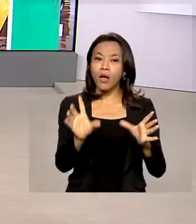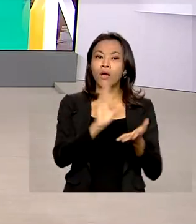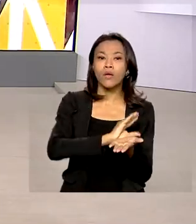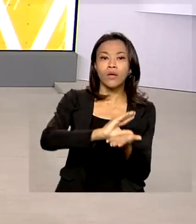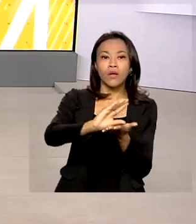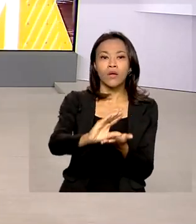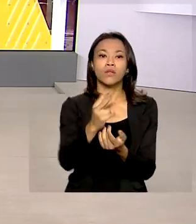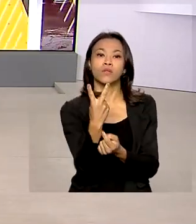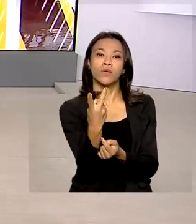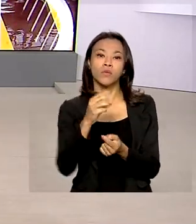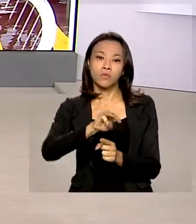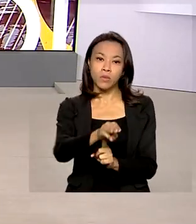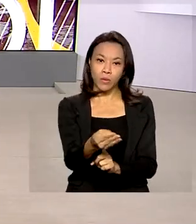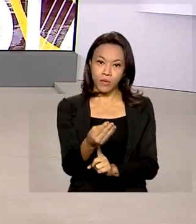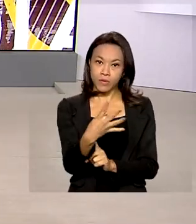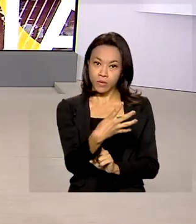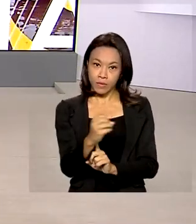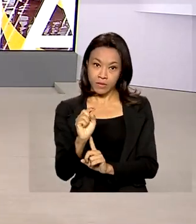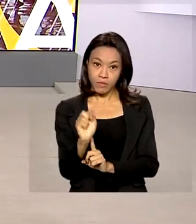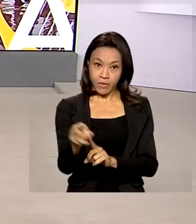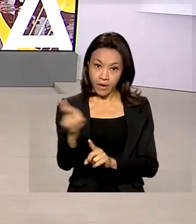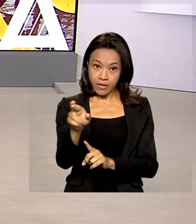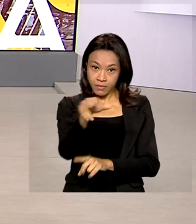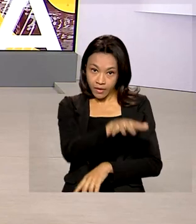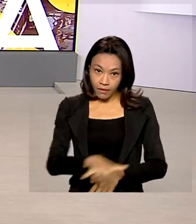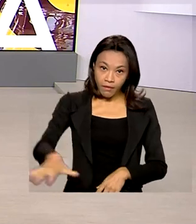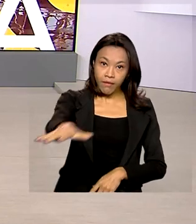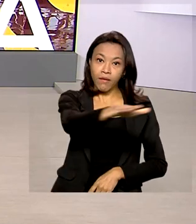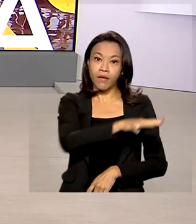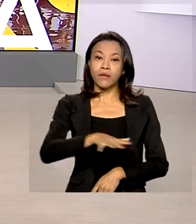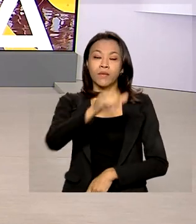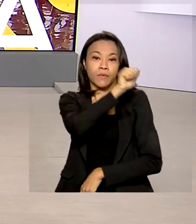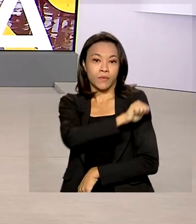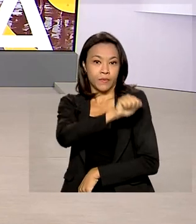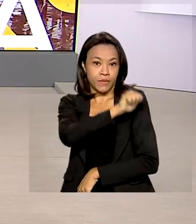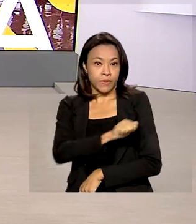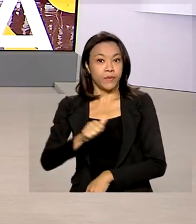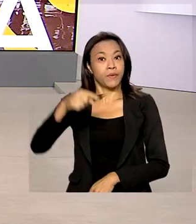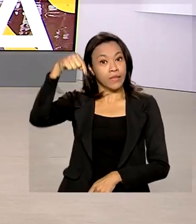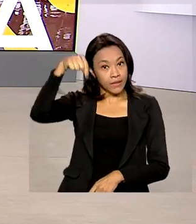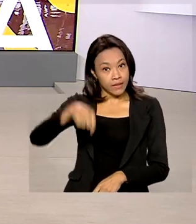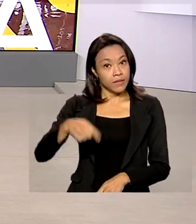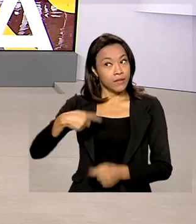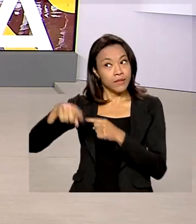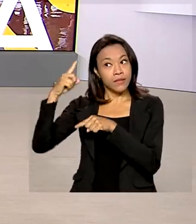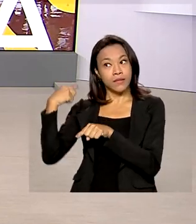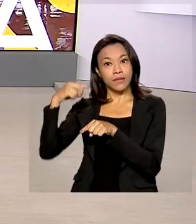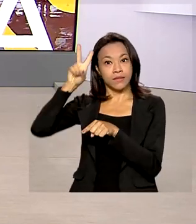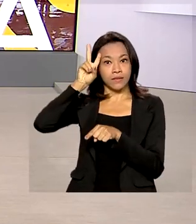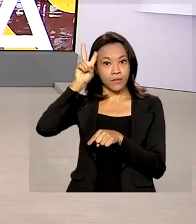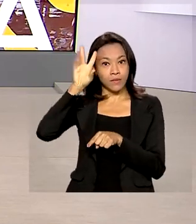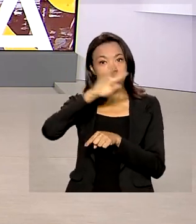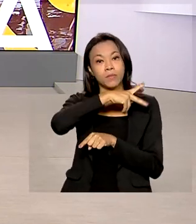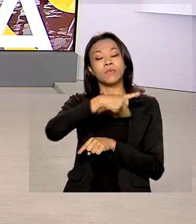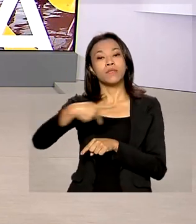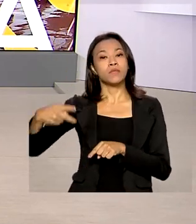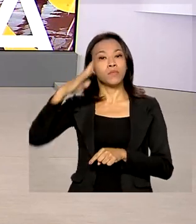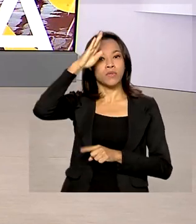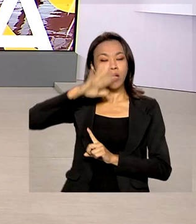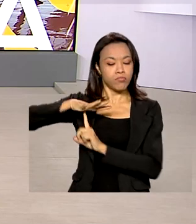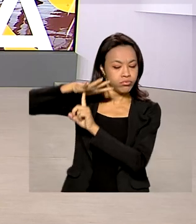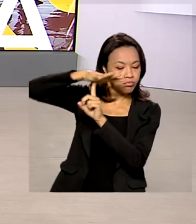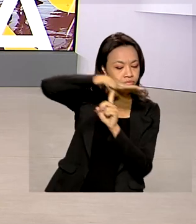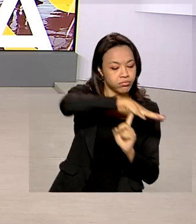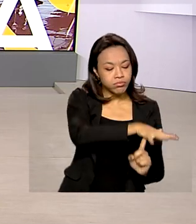r$ 2400000 para Angra dos Reis no Rio de Janeiro e nesta segunda-feira o presidente Jair bolsonaro sobrevoou as áreas